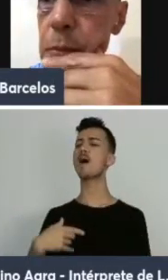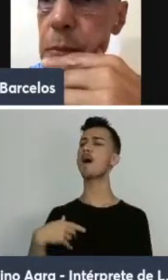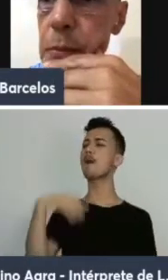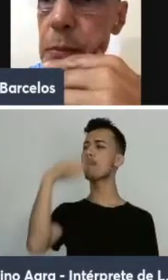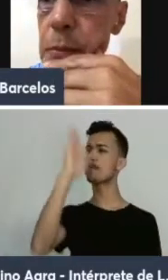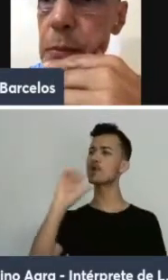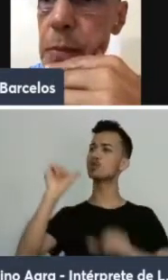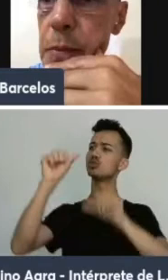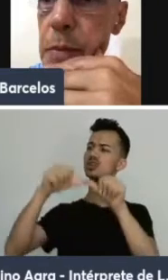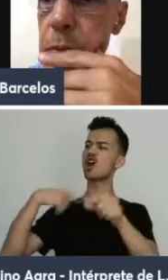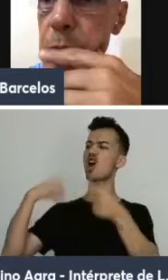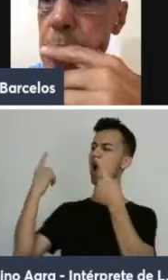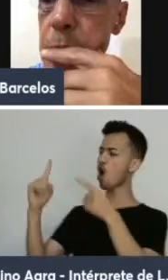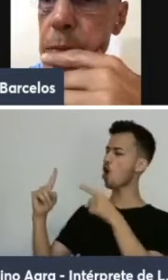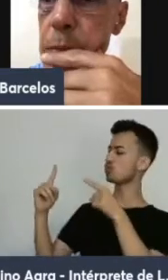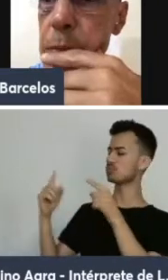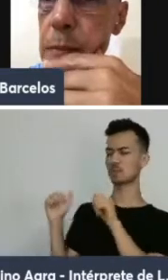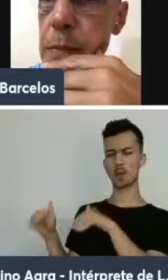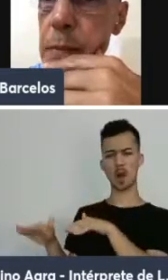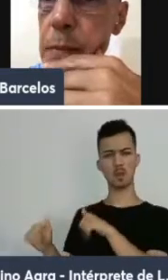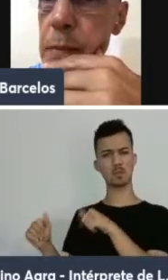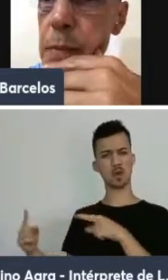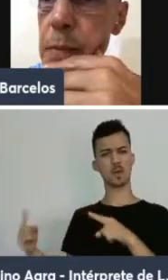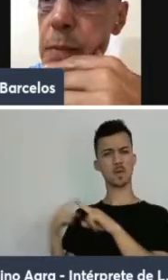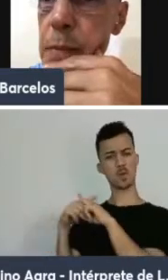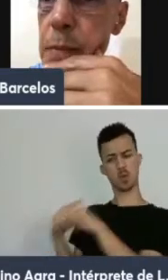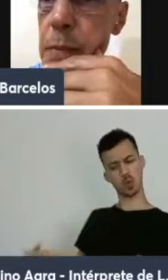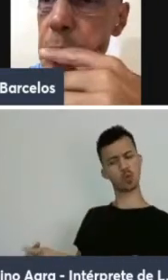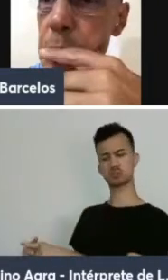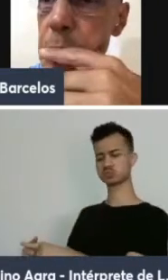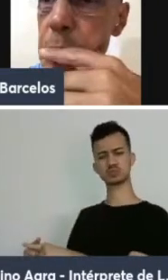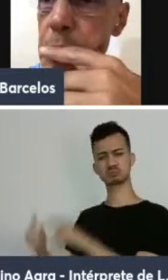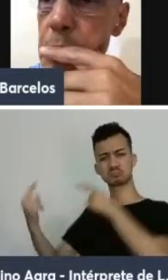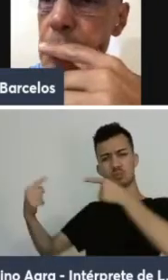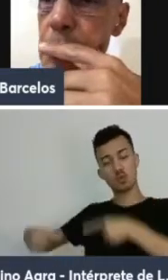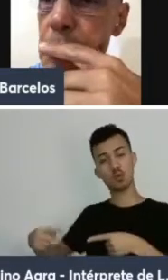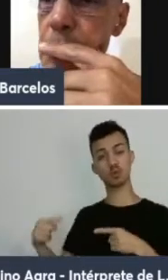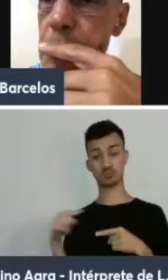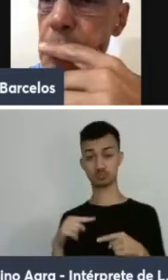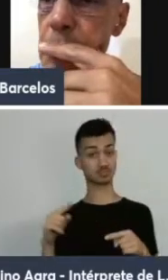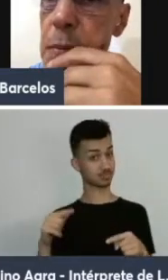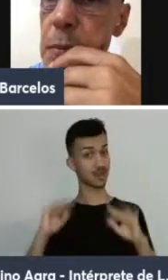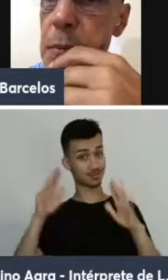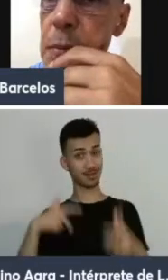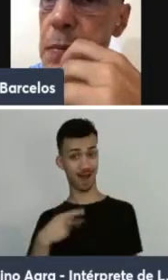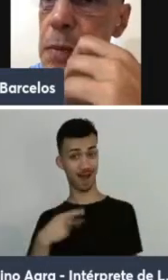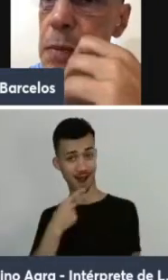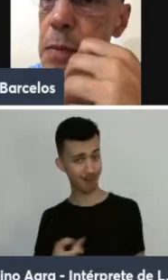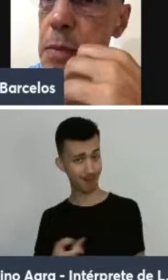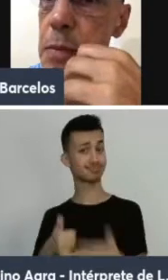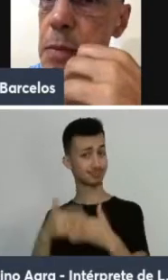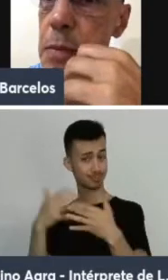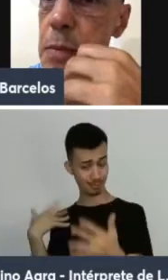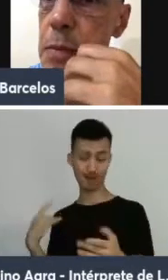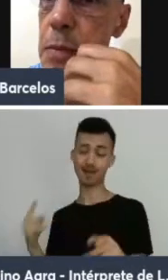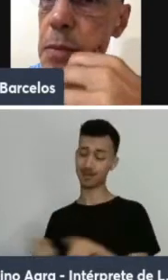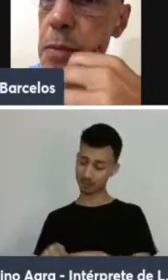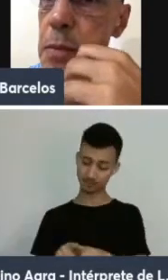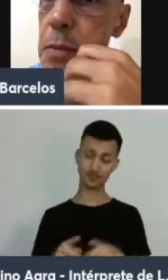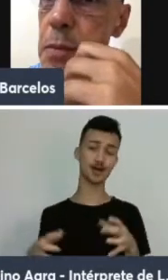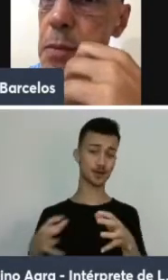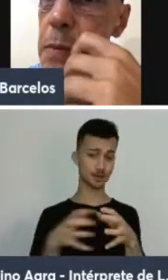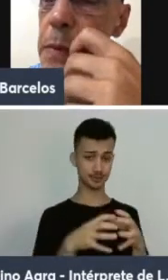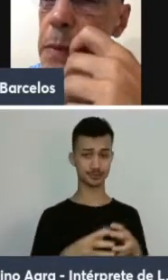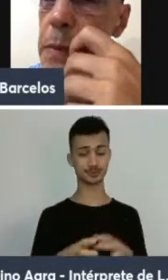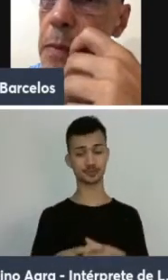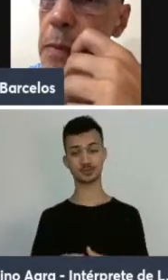combater a ditadura. Foi um grupo que, no seu interior, ele também discutia a questão da ditadura militar. Né? E tanto que,